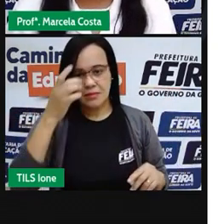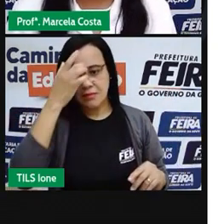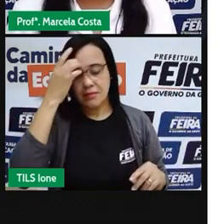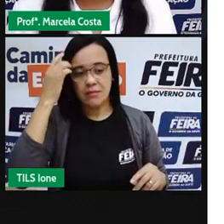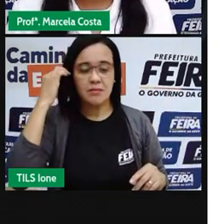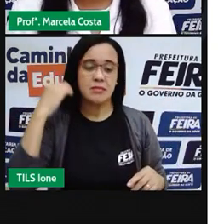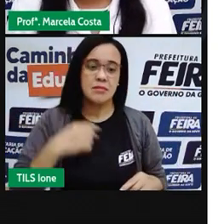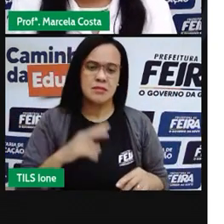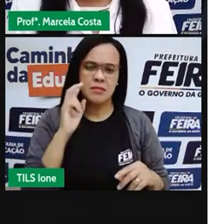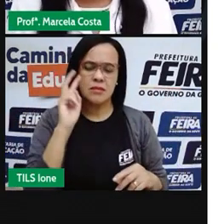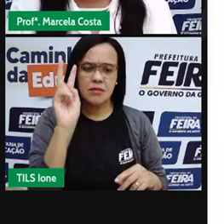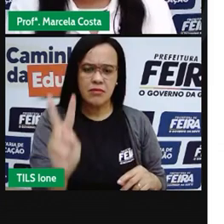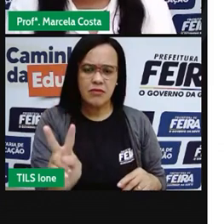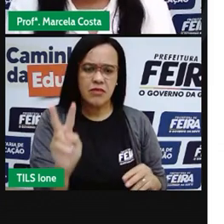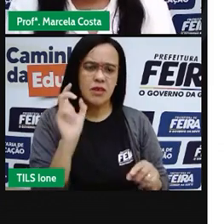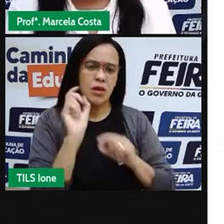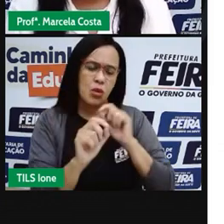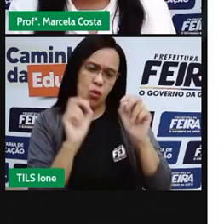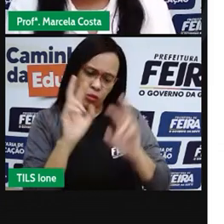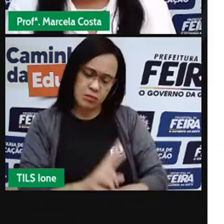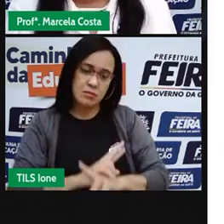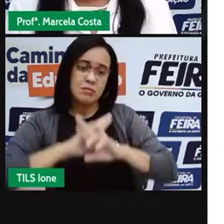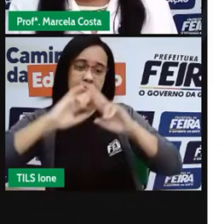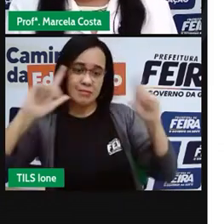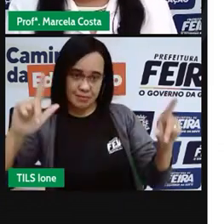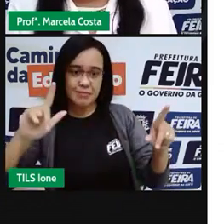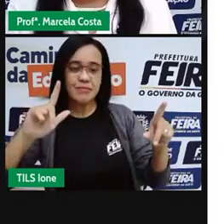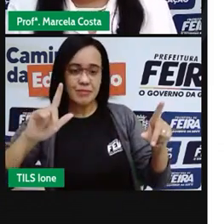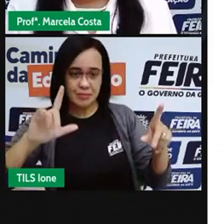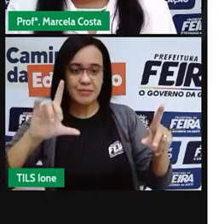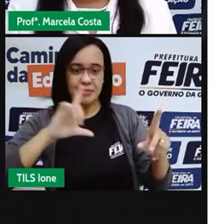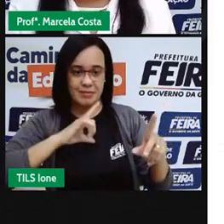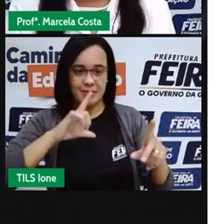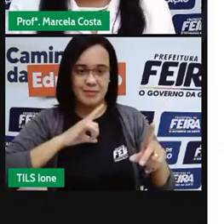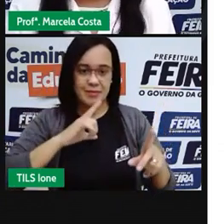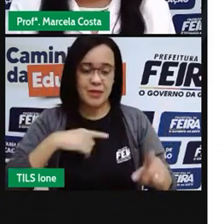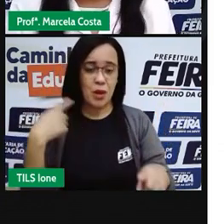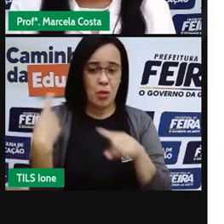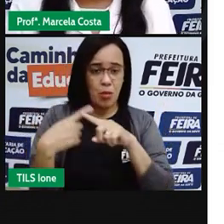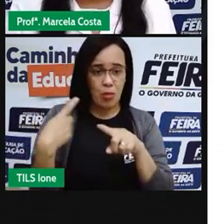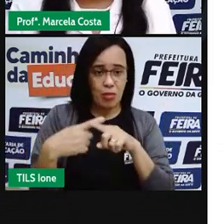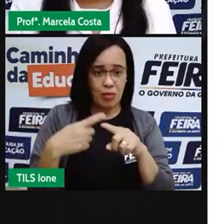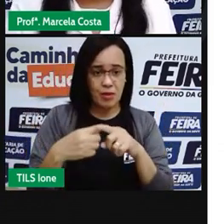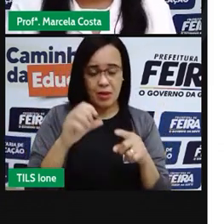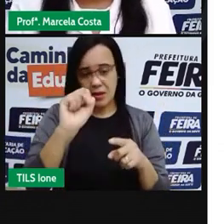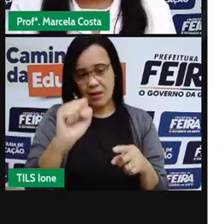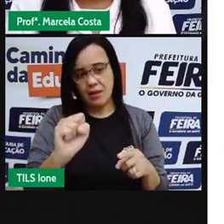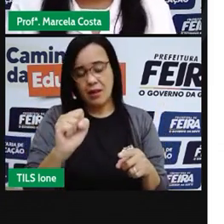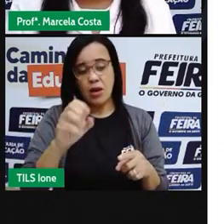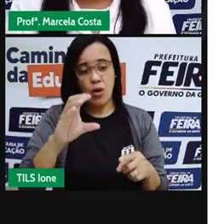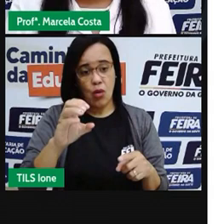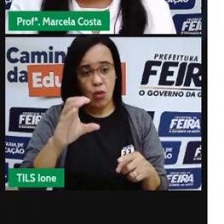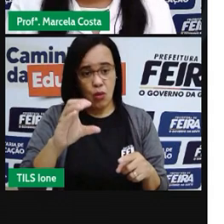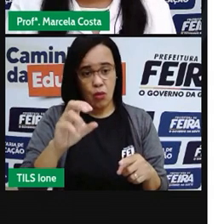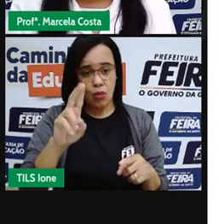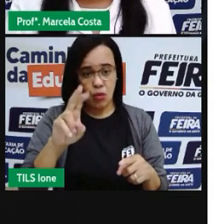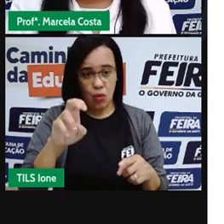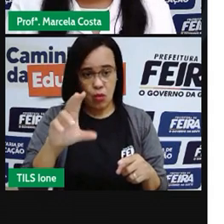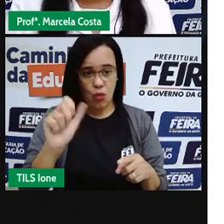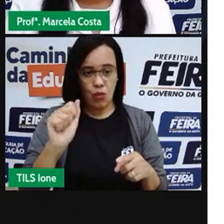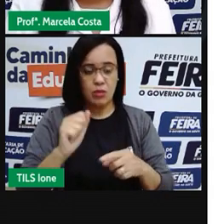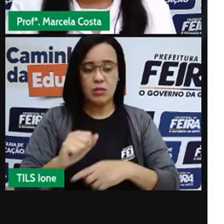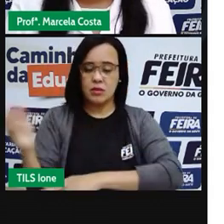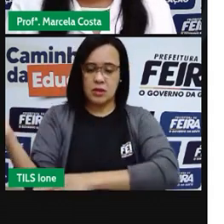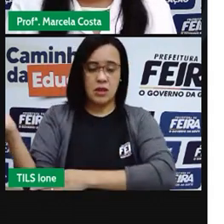A gente vai ver que são diferentes. Na sede do CUFA, as janelas têm um formato retangular,